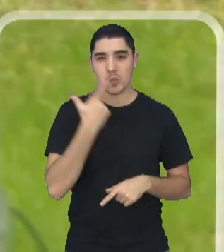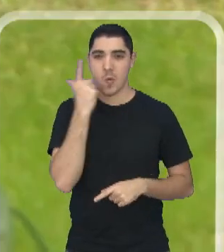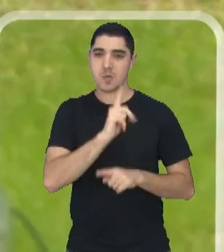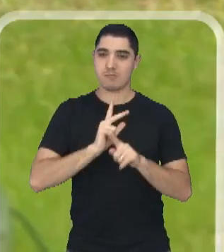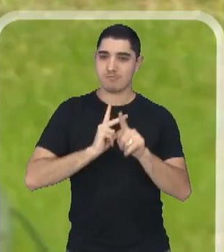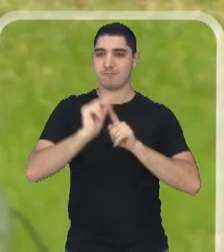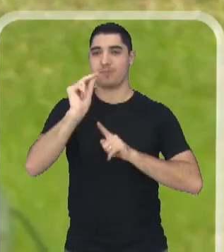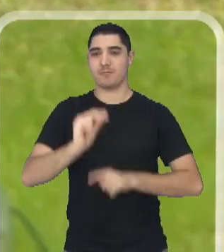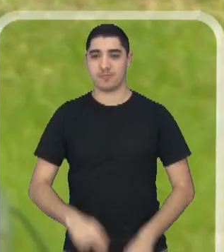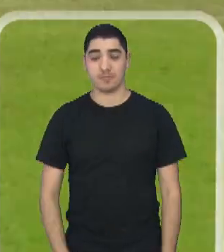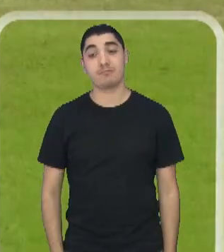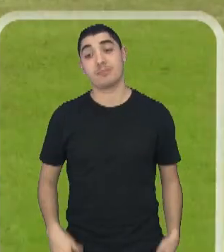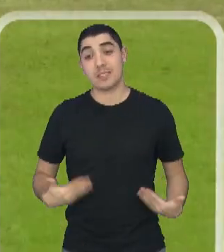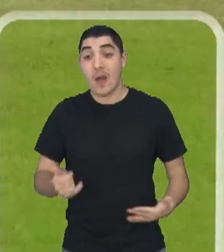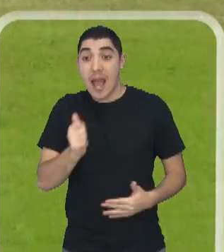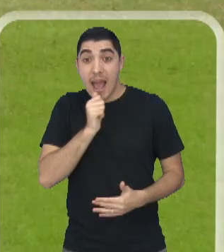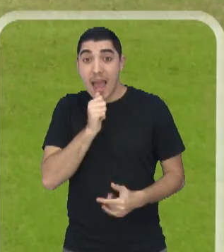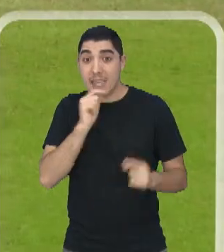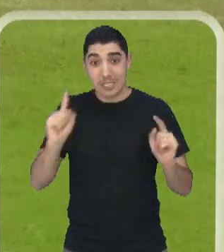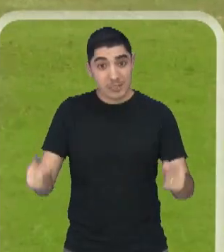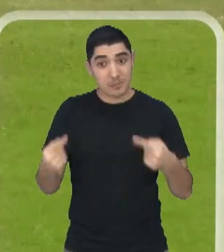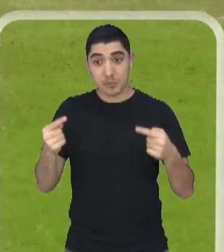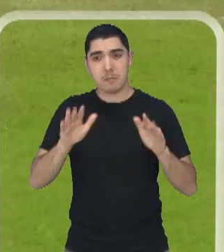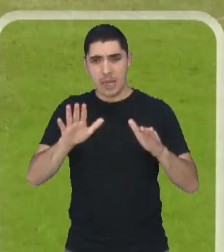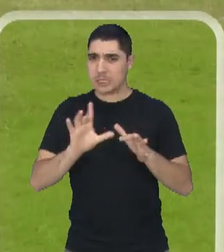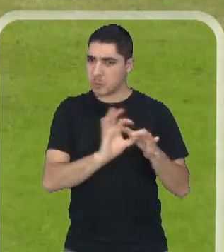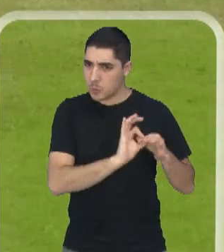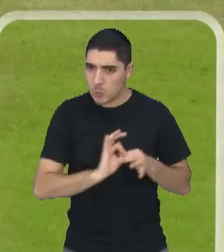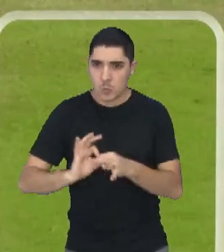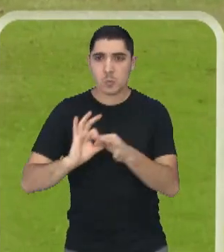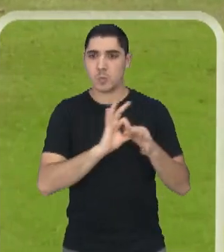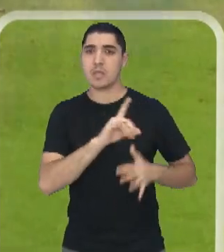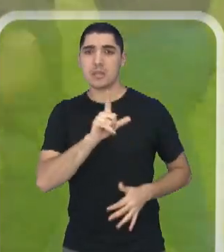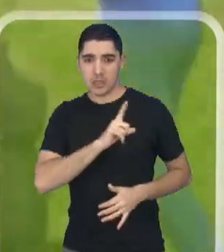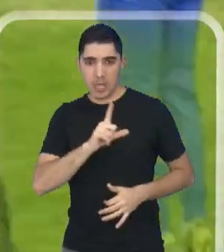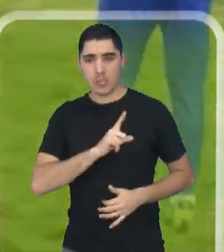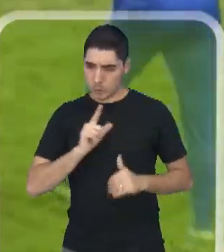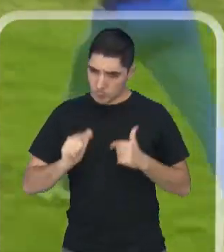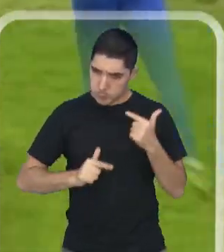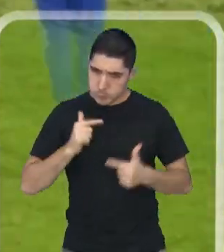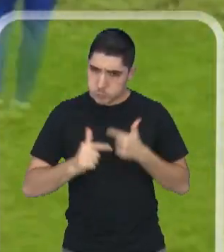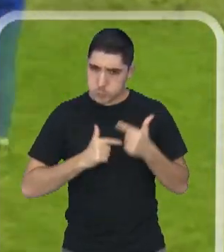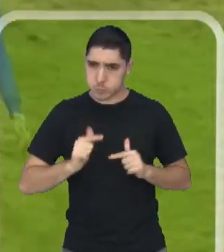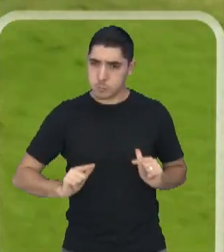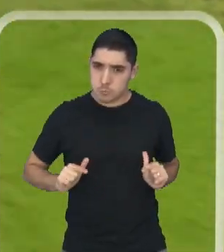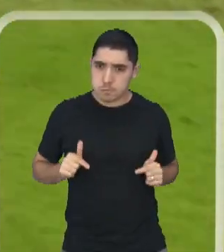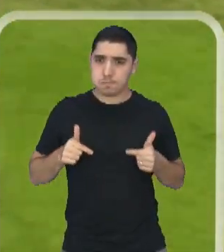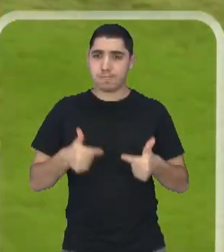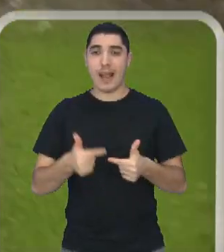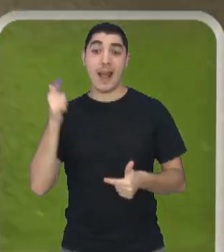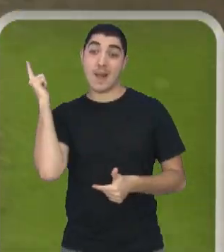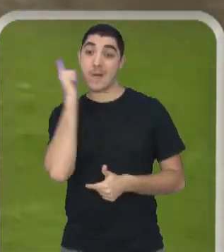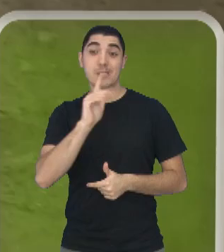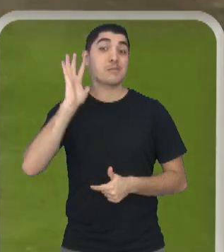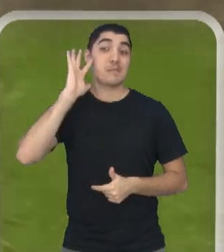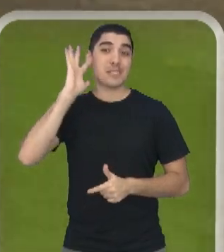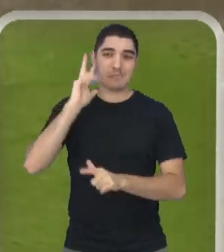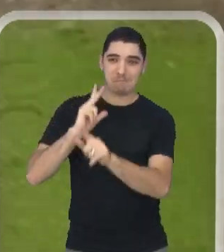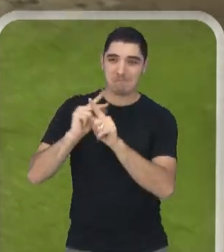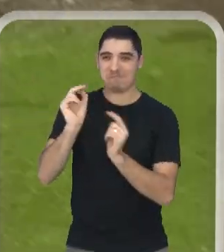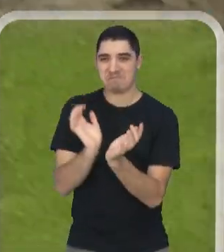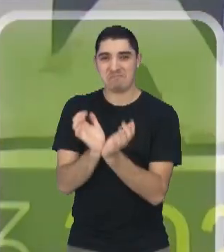E enquanto a bola não rola, o grupo continua unido e trabalhando forte para conseguir coroar a campanha que